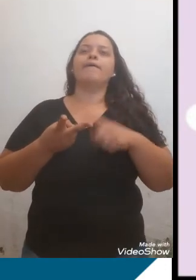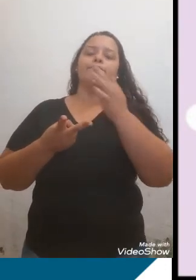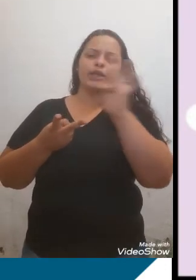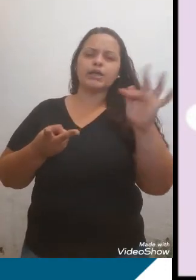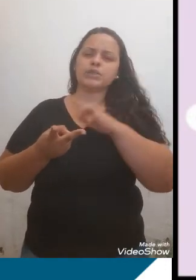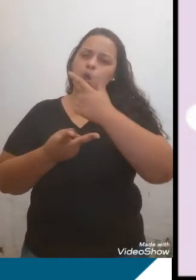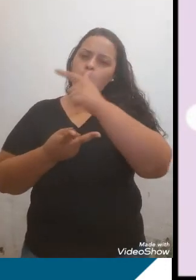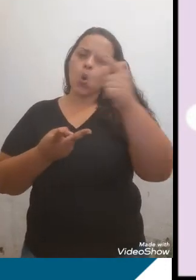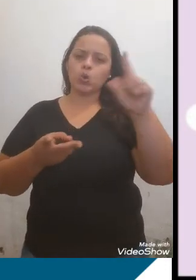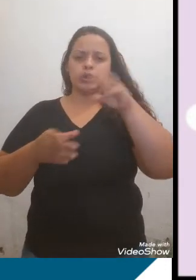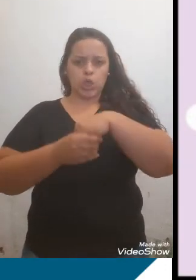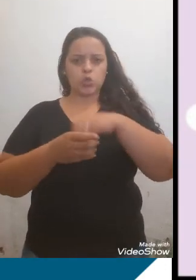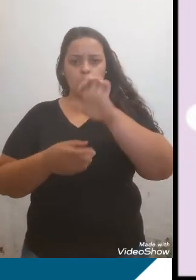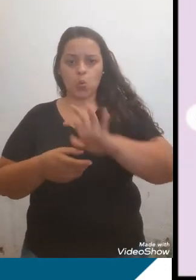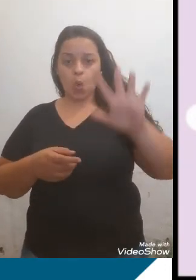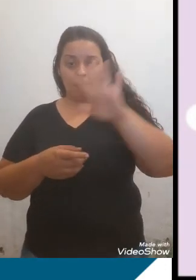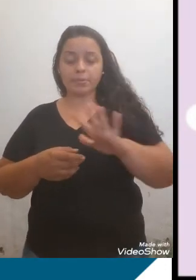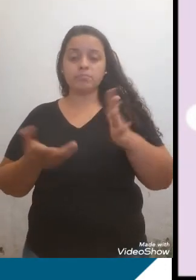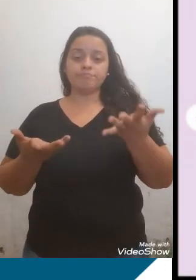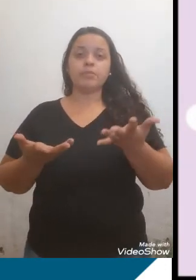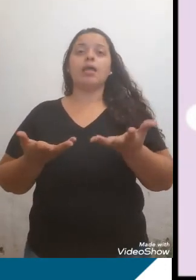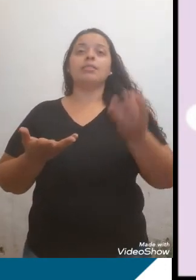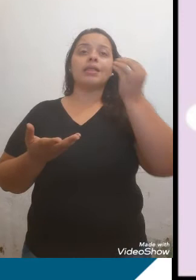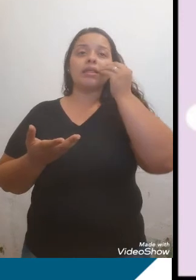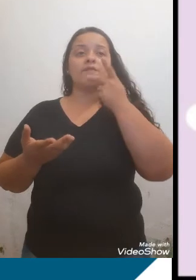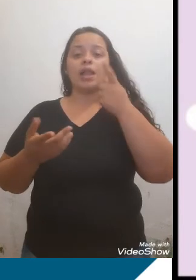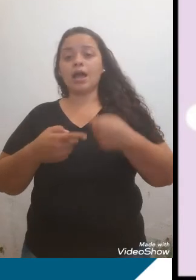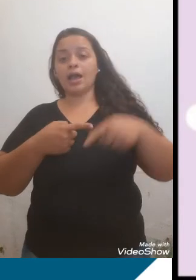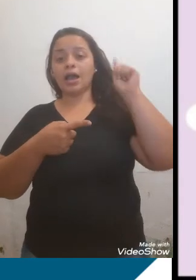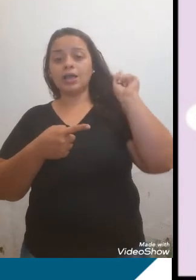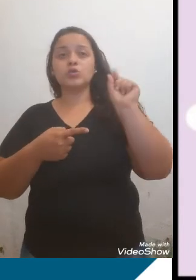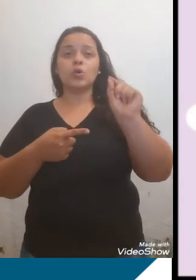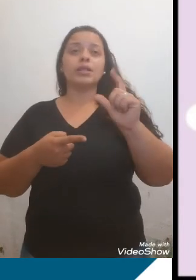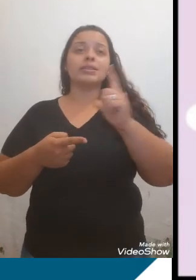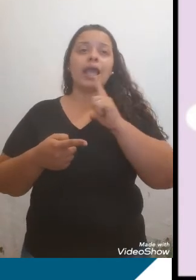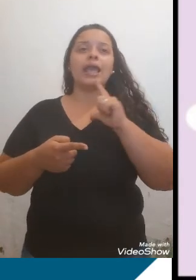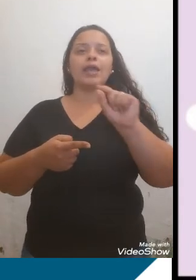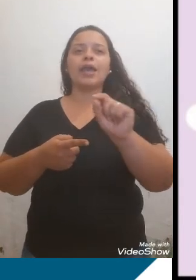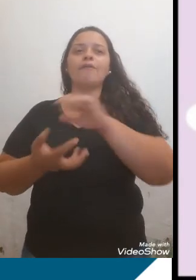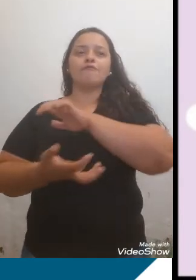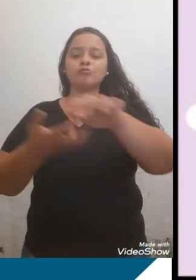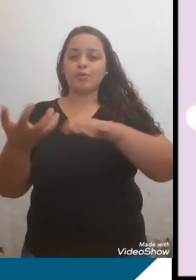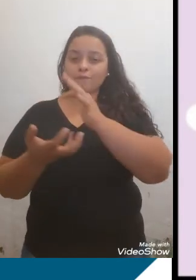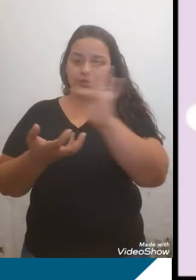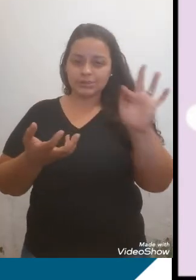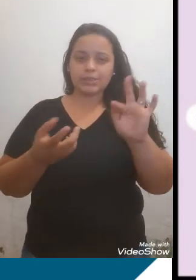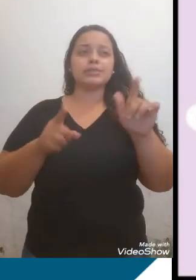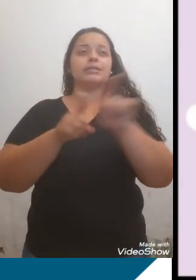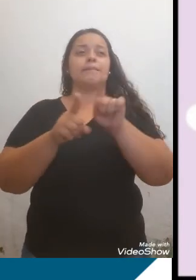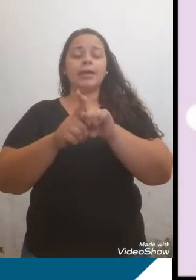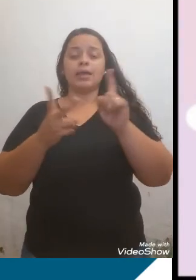Europa Ocidental. Como antecedentes, a gente pode apontar a Revolução Francesa e a Revolução Industrial, que são